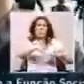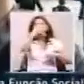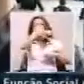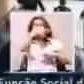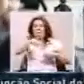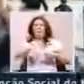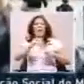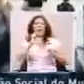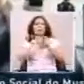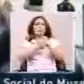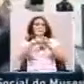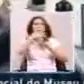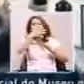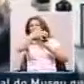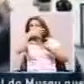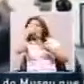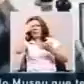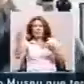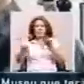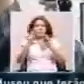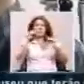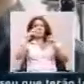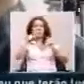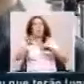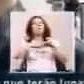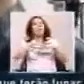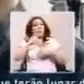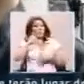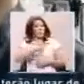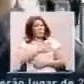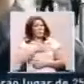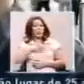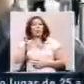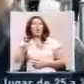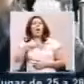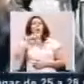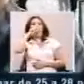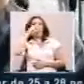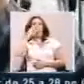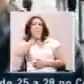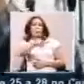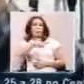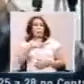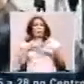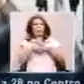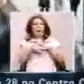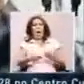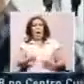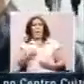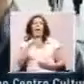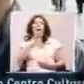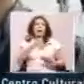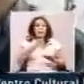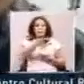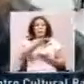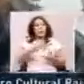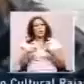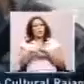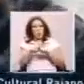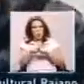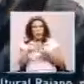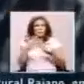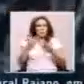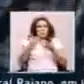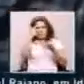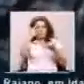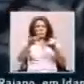com todo tipo de atividades. E é uma forma saudável, digamos, toda a gente se conhecer num clima de igualdade e de convívio. Mas o Ricardo reconhece que se